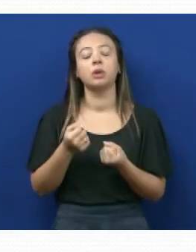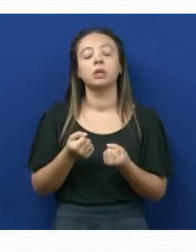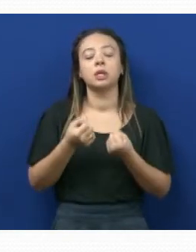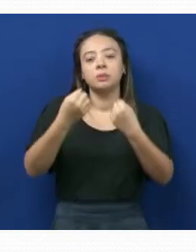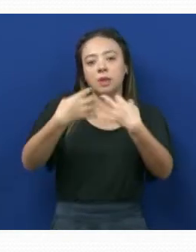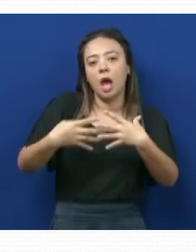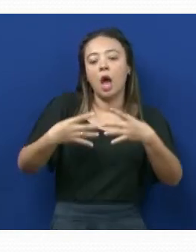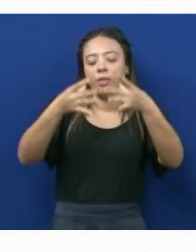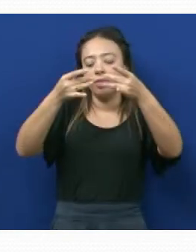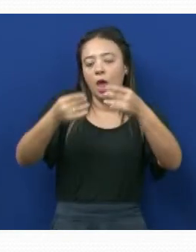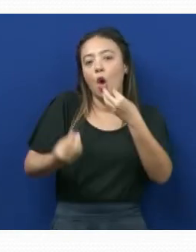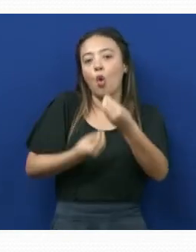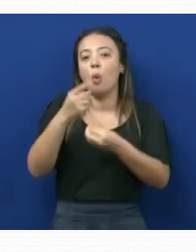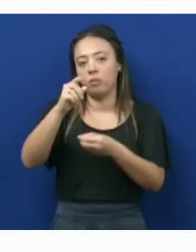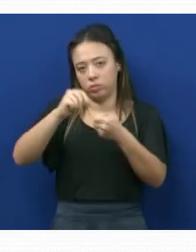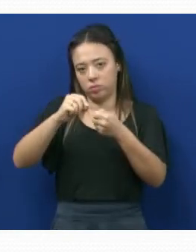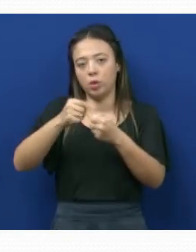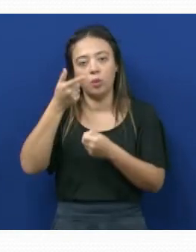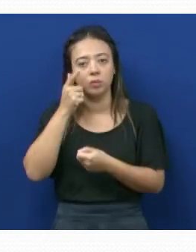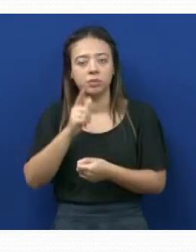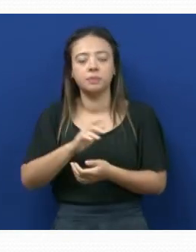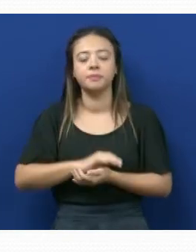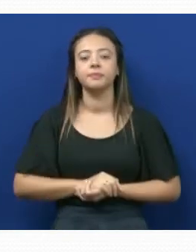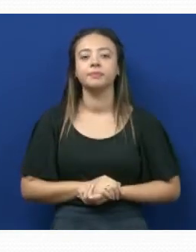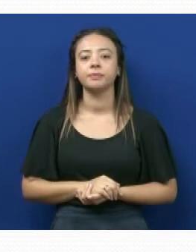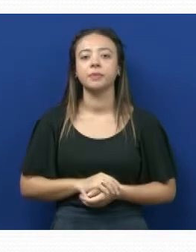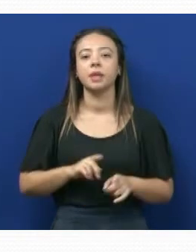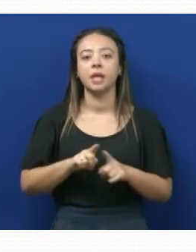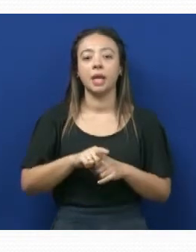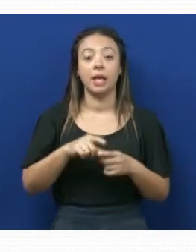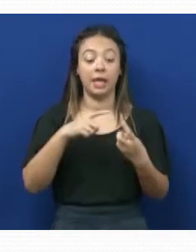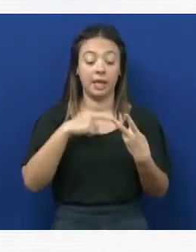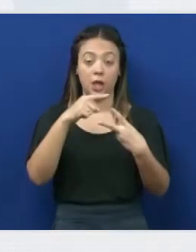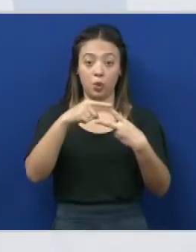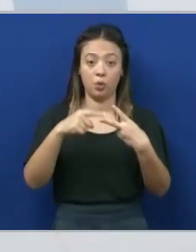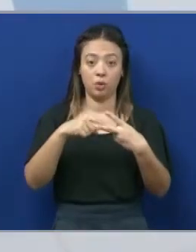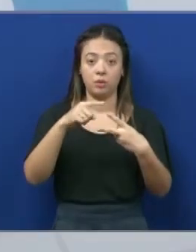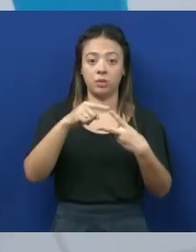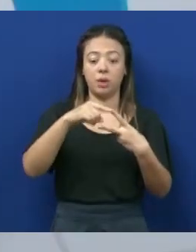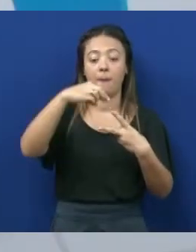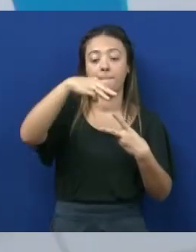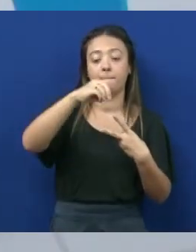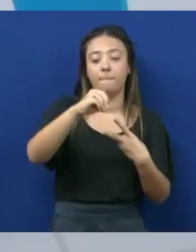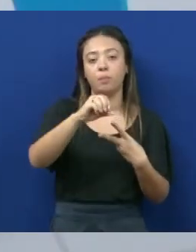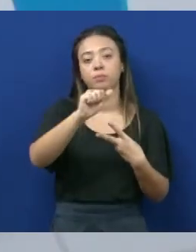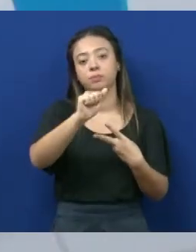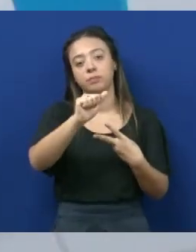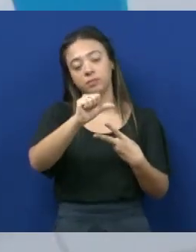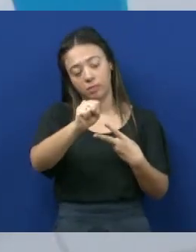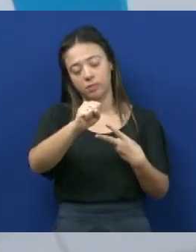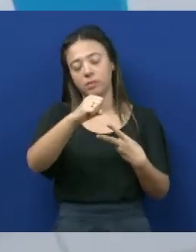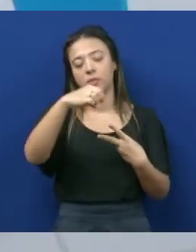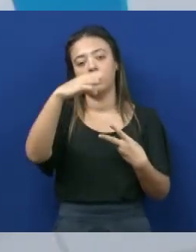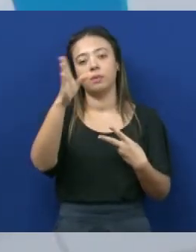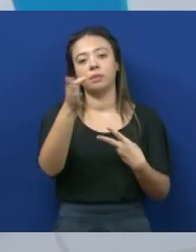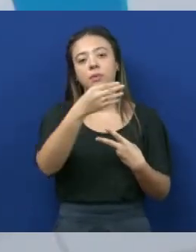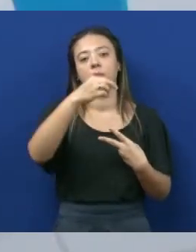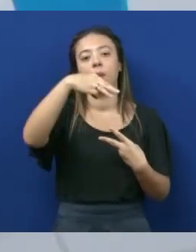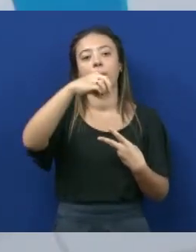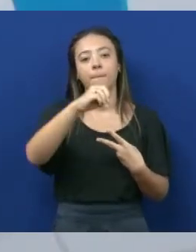uma rosácea. Nós vamos fazer de 2 modos, ela em forma de mosaico e em forma de pintura, tá,